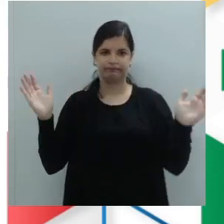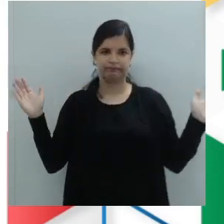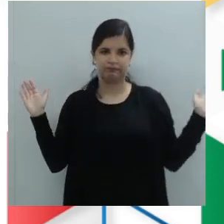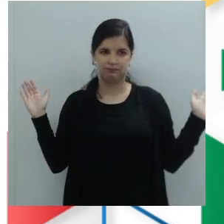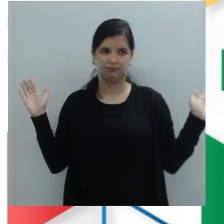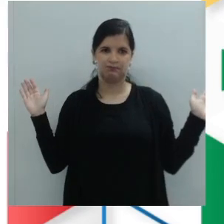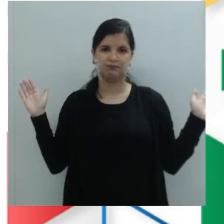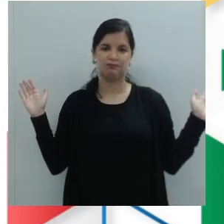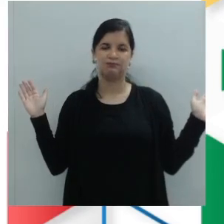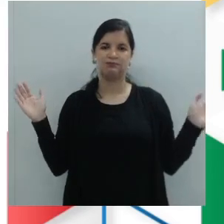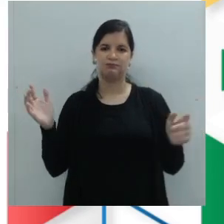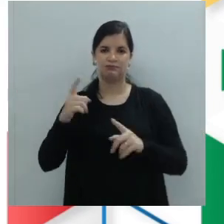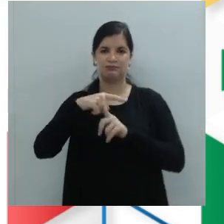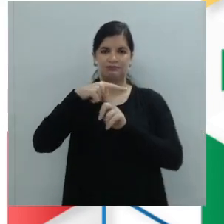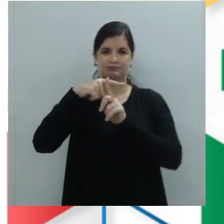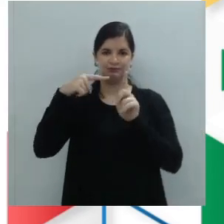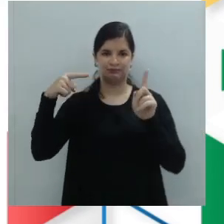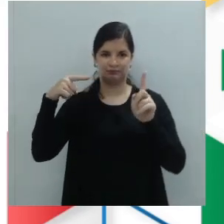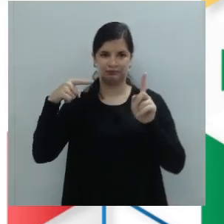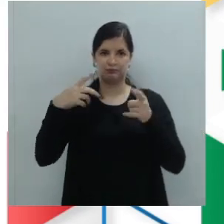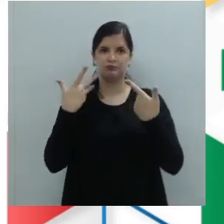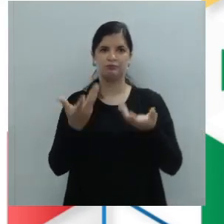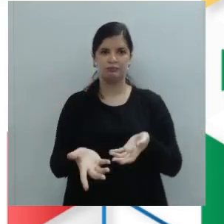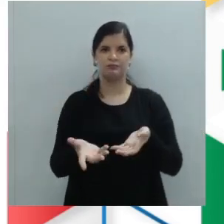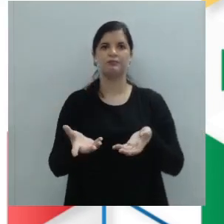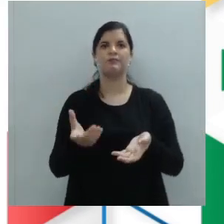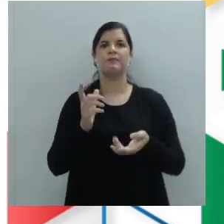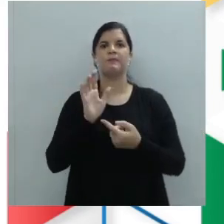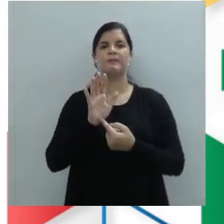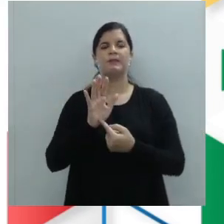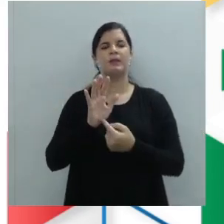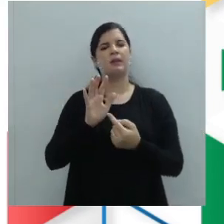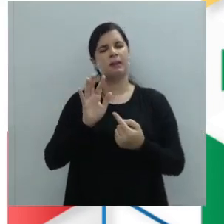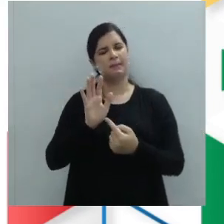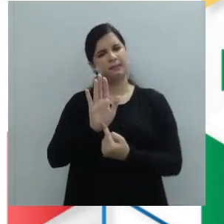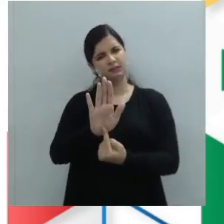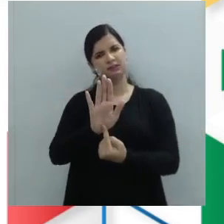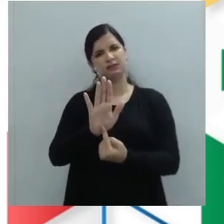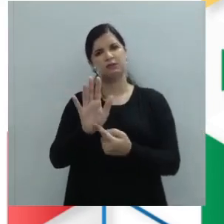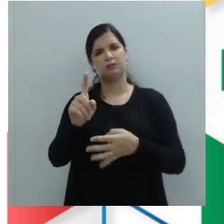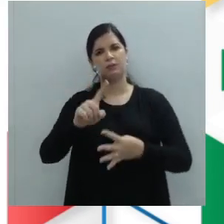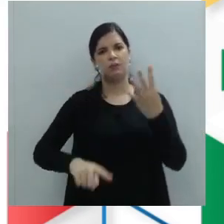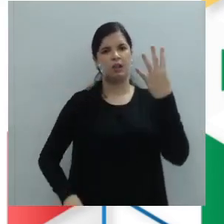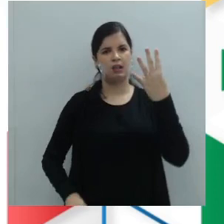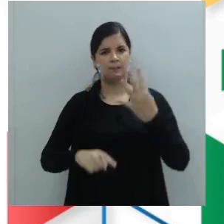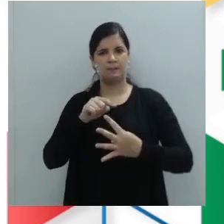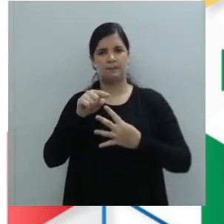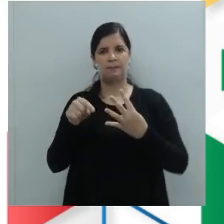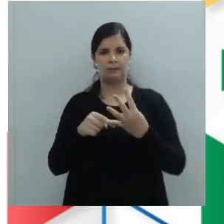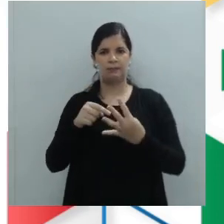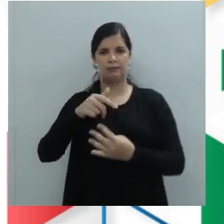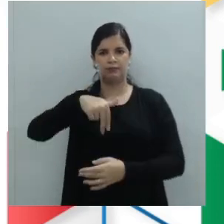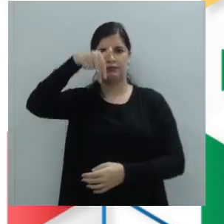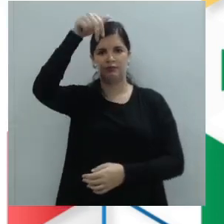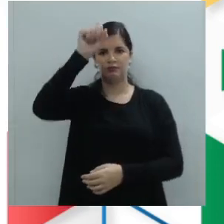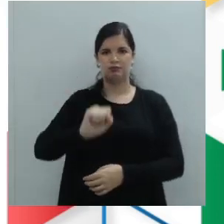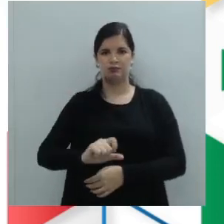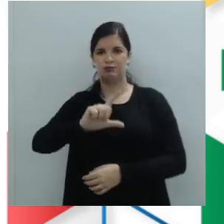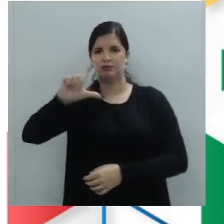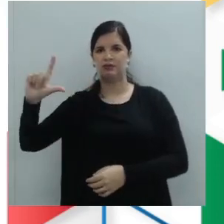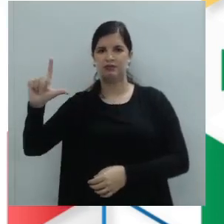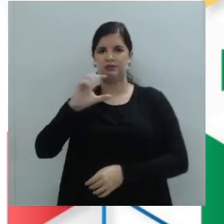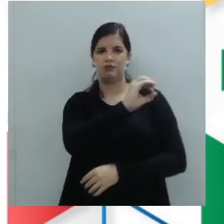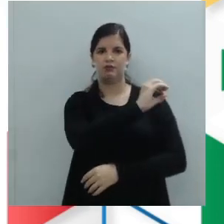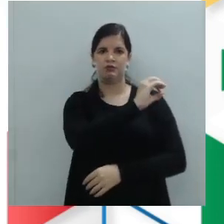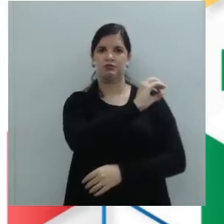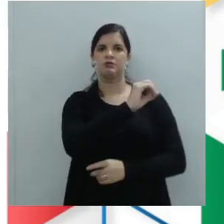Olha aí o símbolo da cruz. A cruz também representou os 4 pontos cardeais e ainda